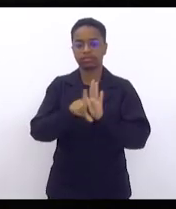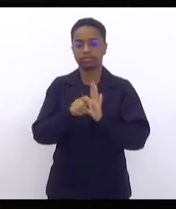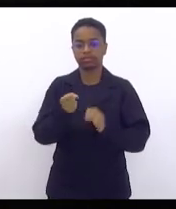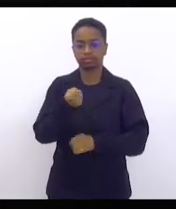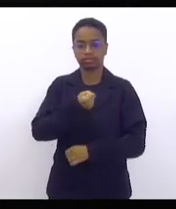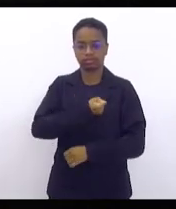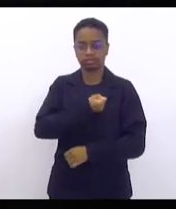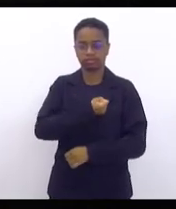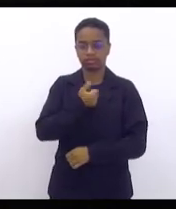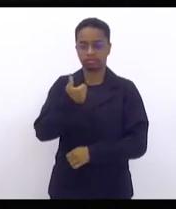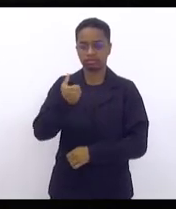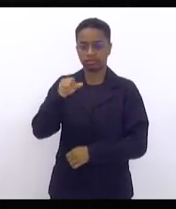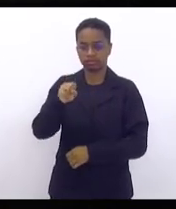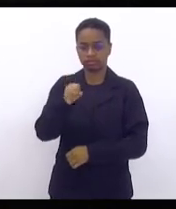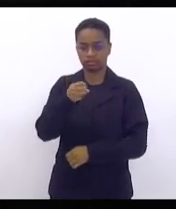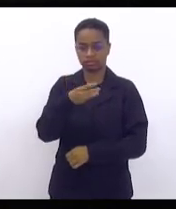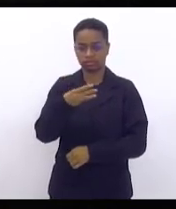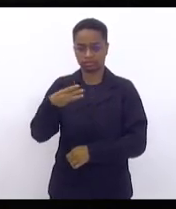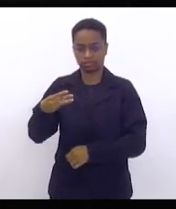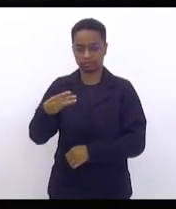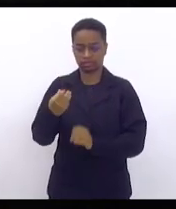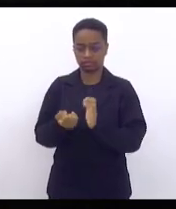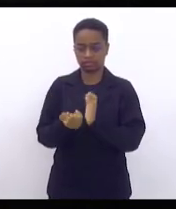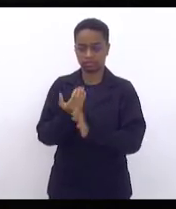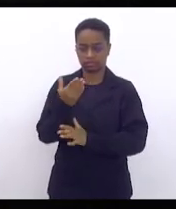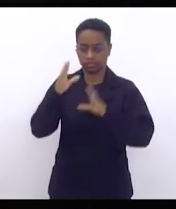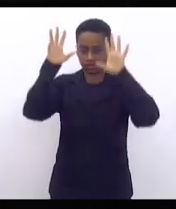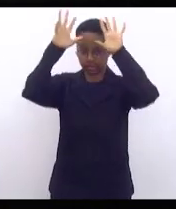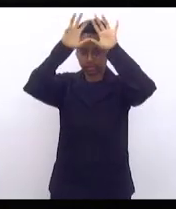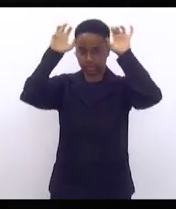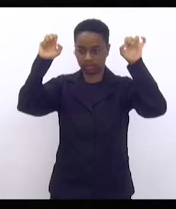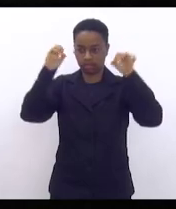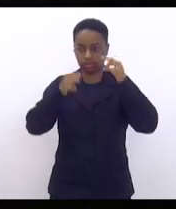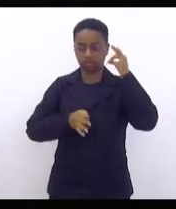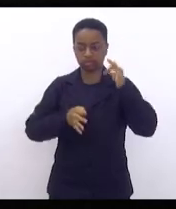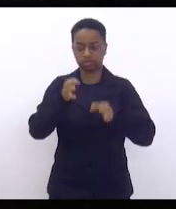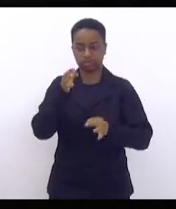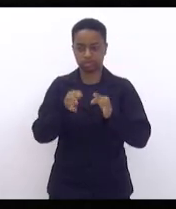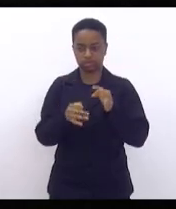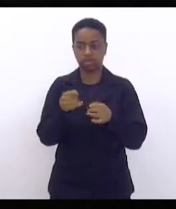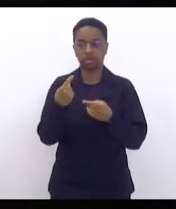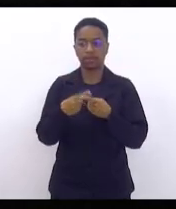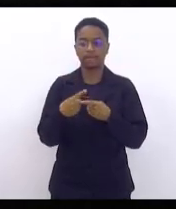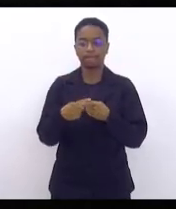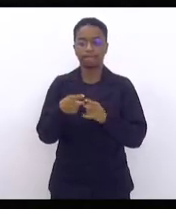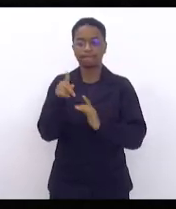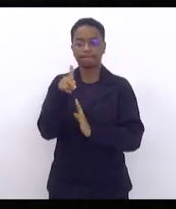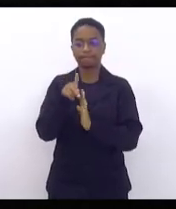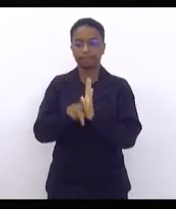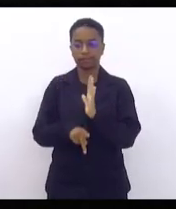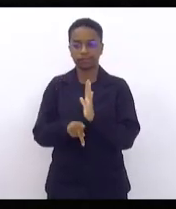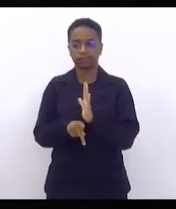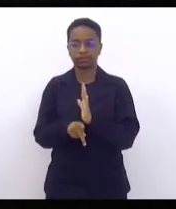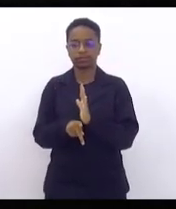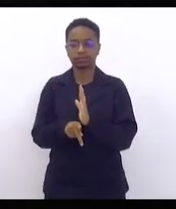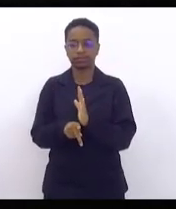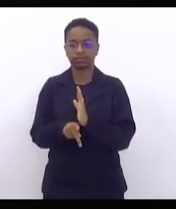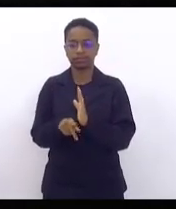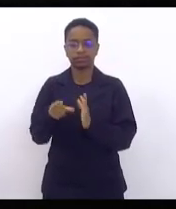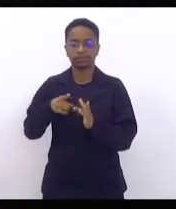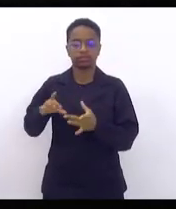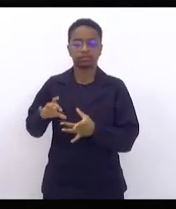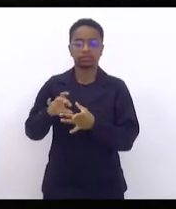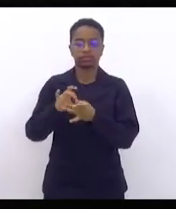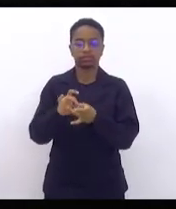1833 de autoria do Tribunal de Justiça projeto esse que trouxe no seu